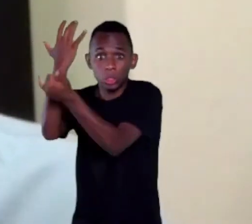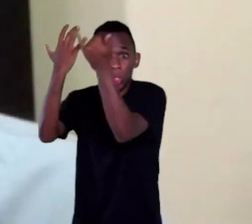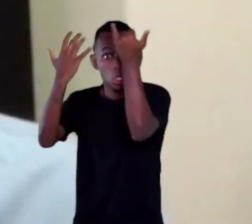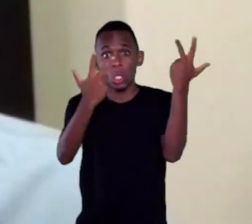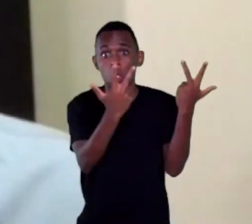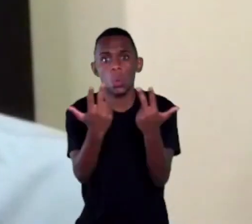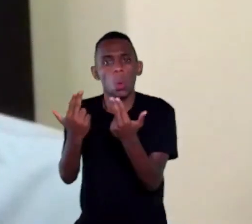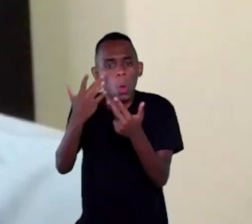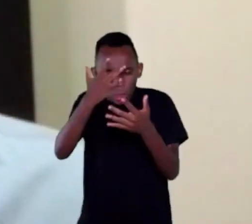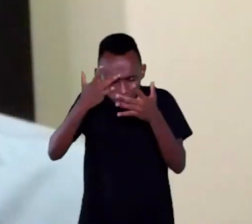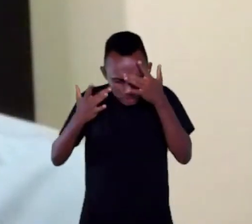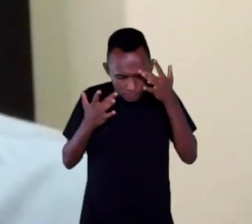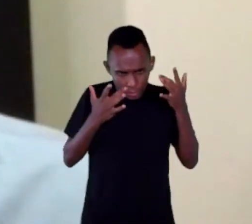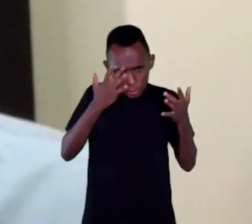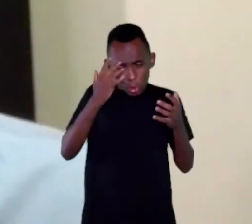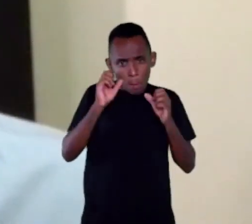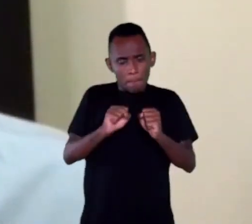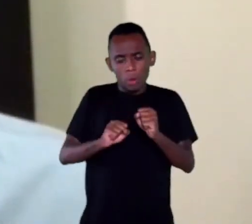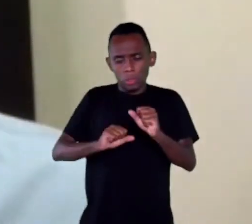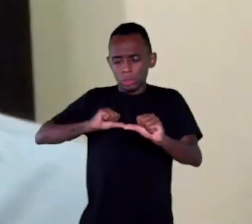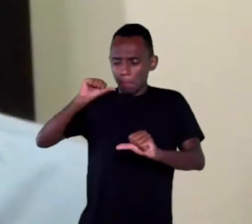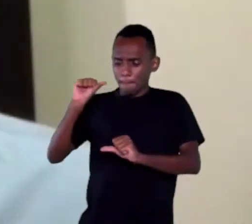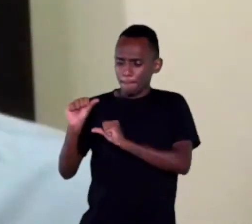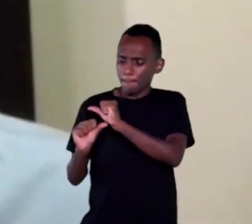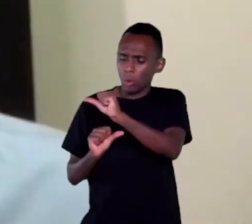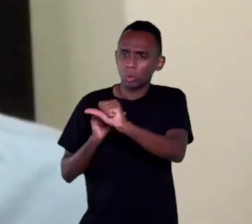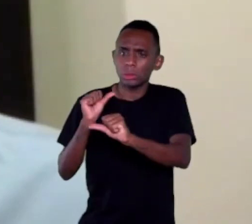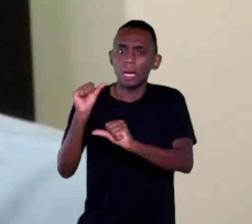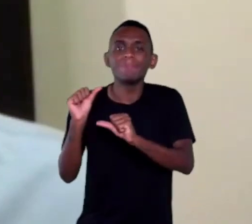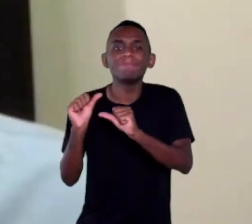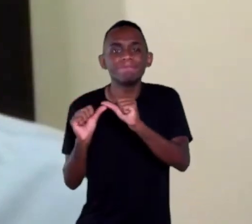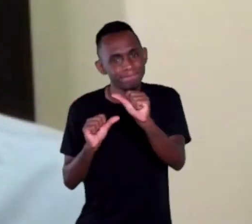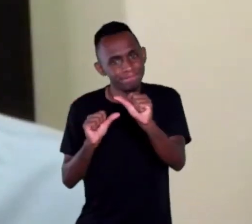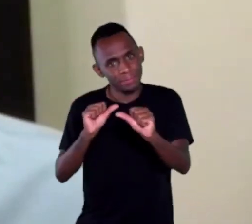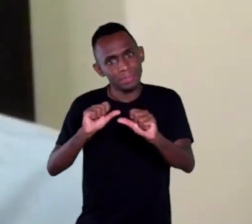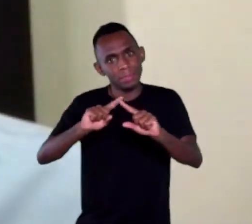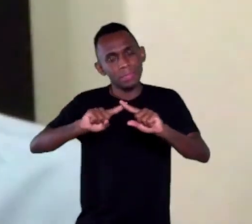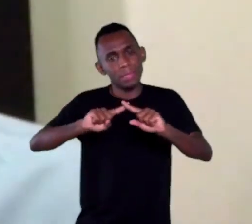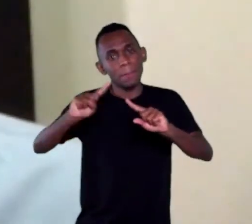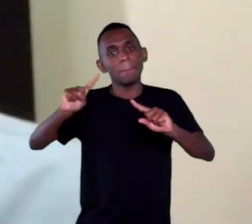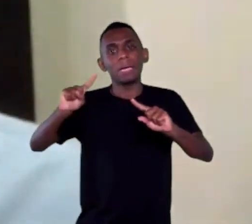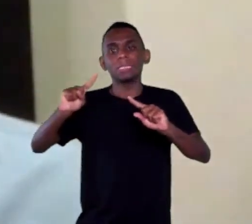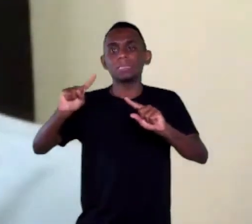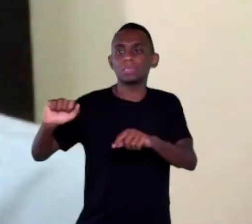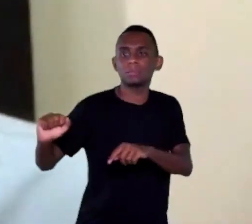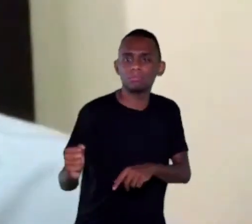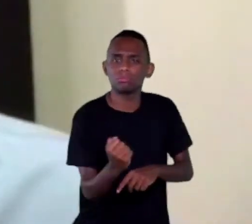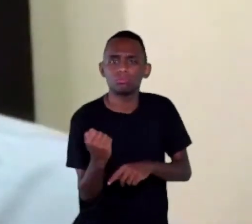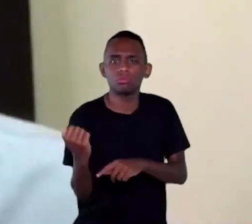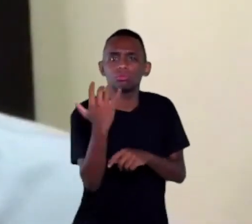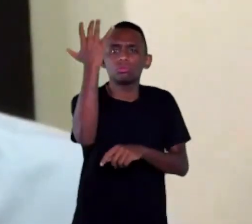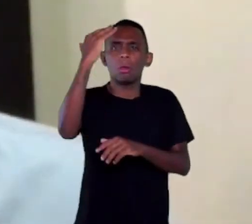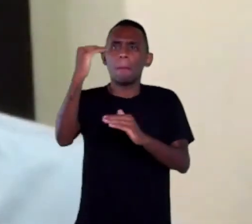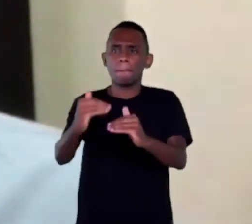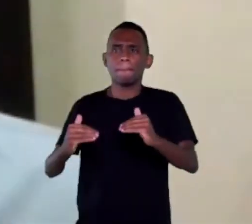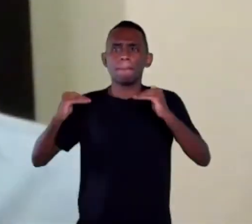pessoas. Podem ser podadas, mas se tornam ainda maiores quando não desistem de si